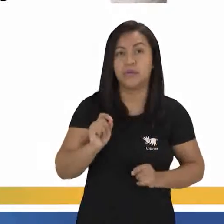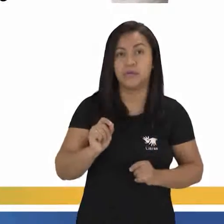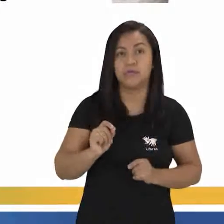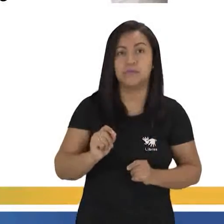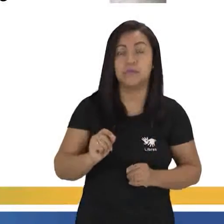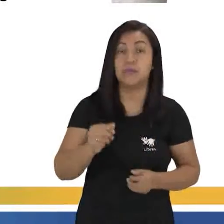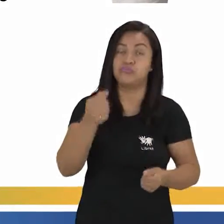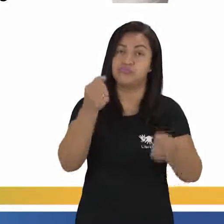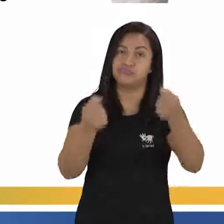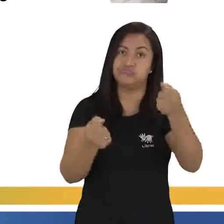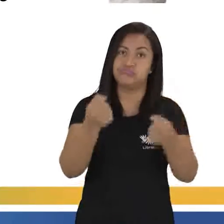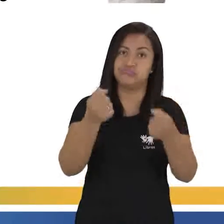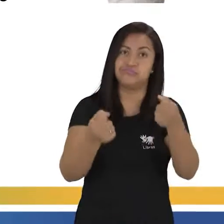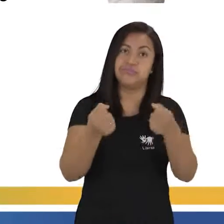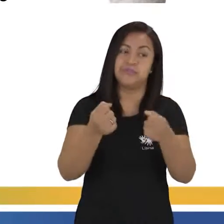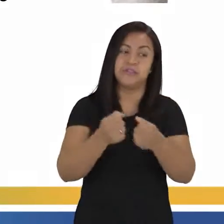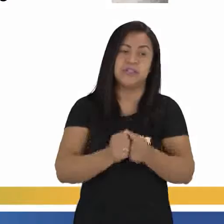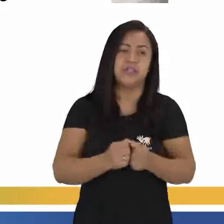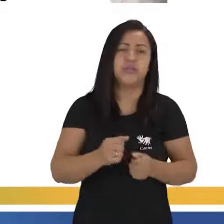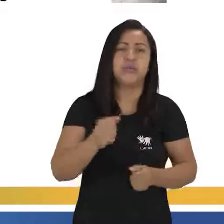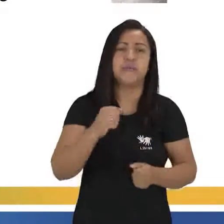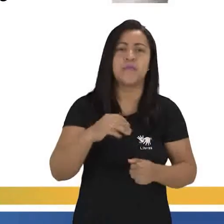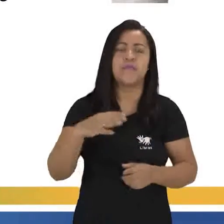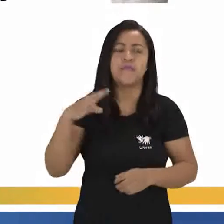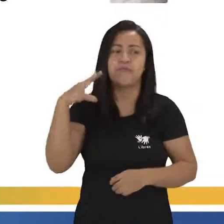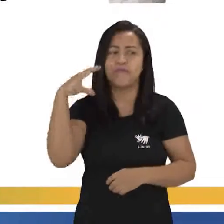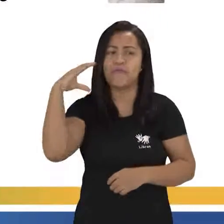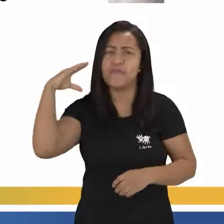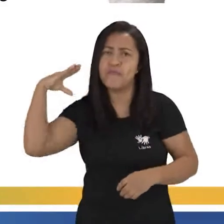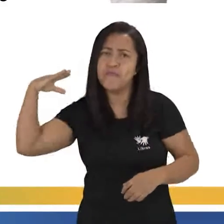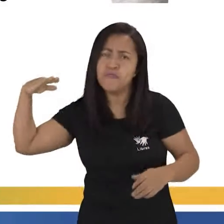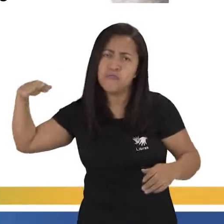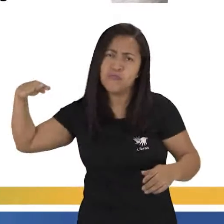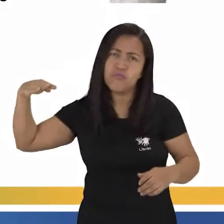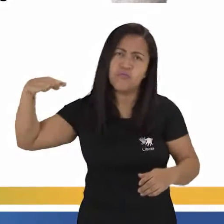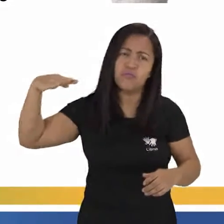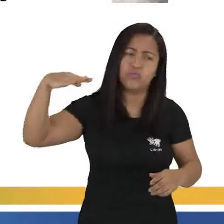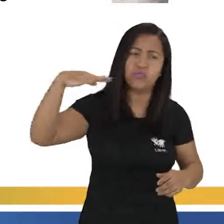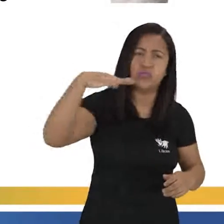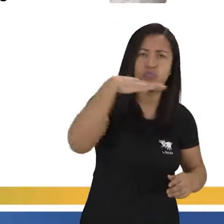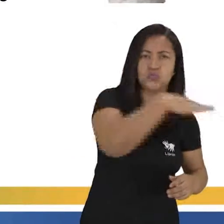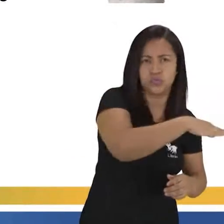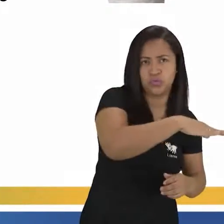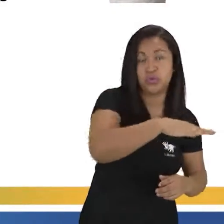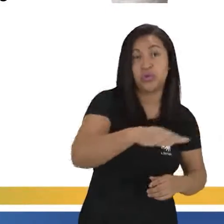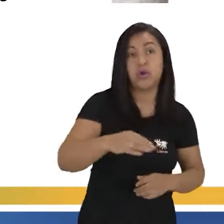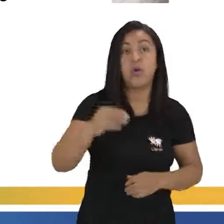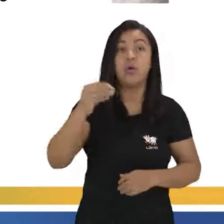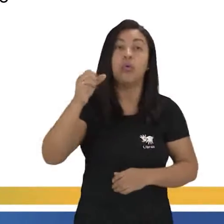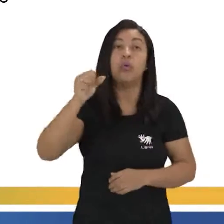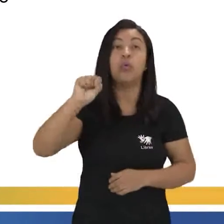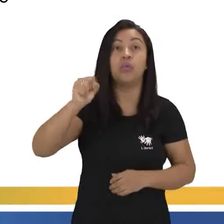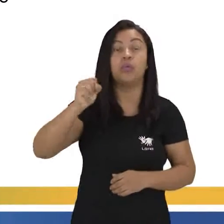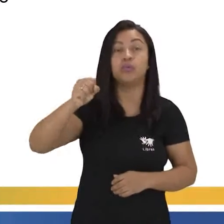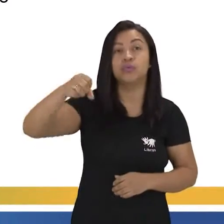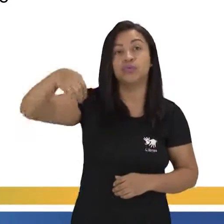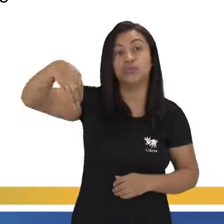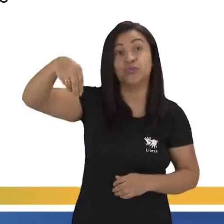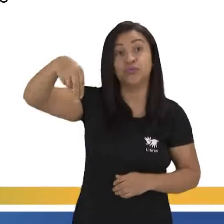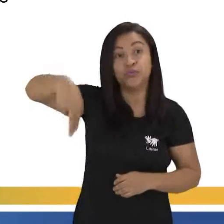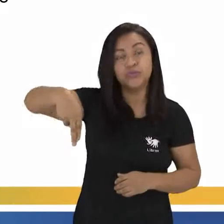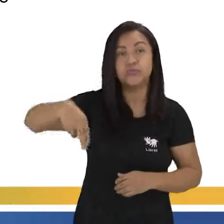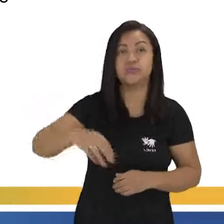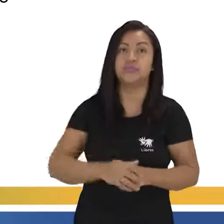esse veículo atingiu uma força média de 800 newton a cada segundo, certo?